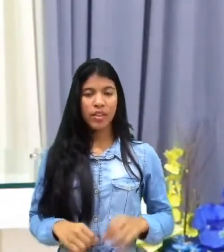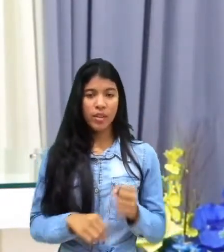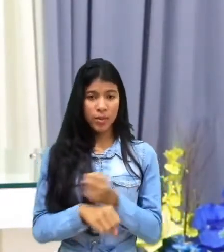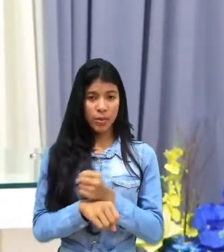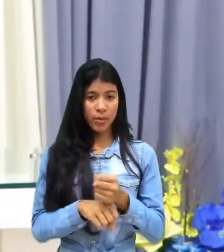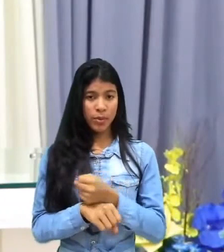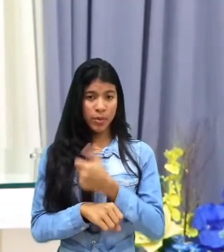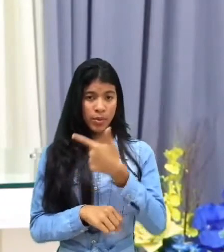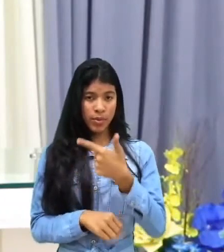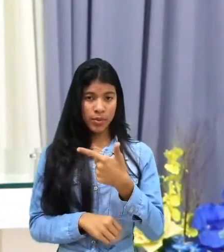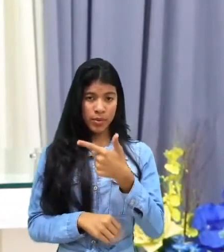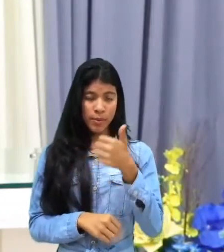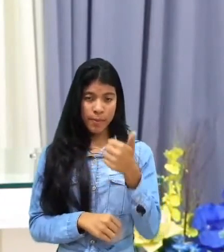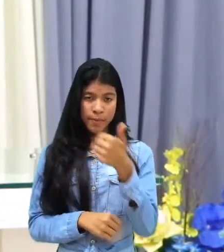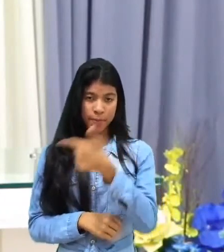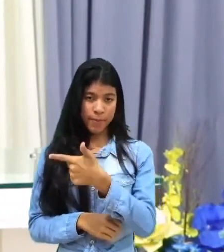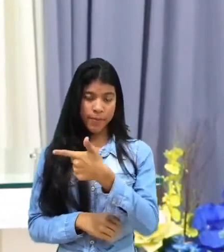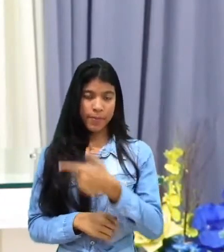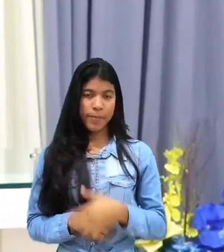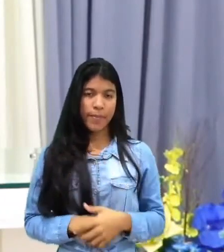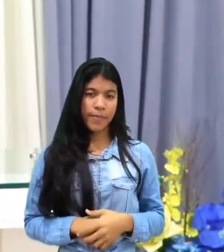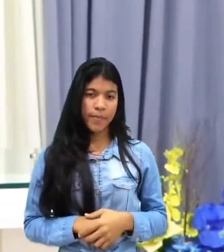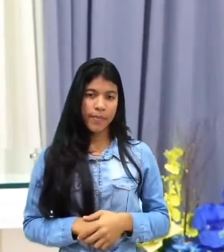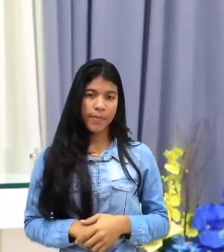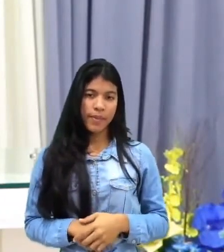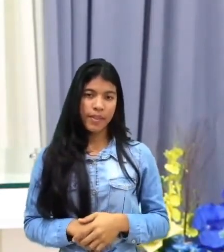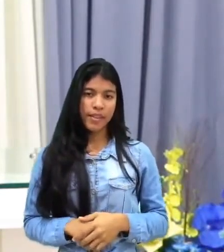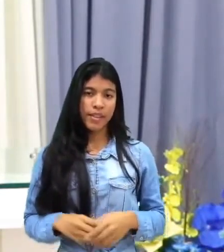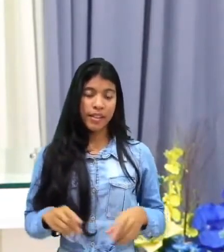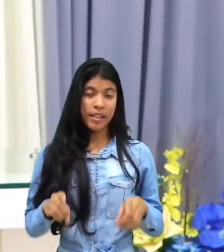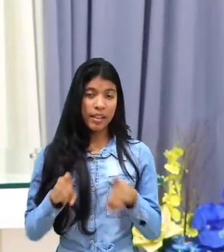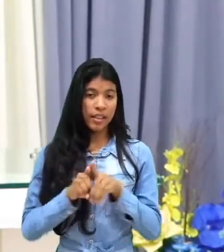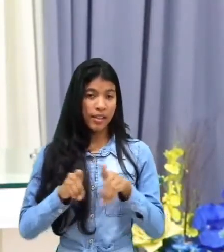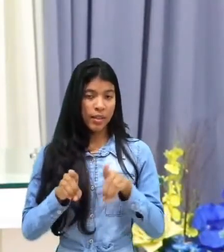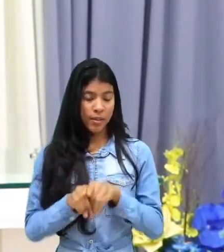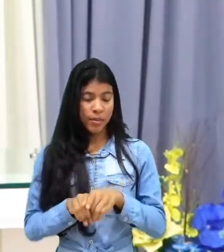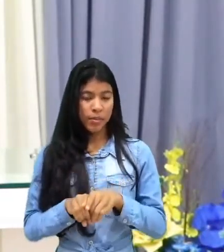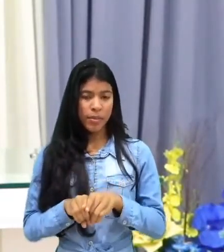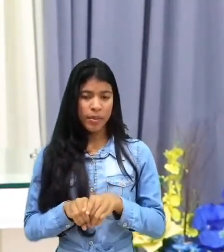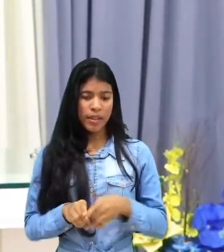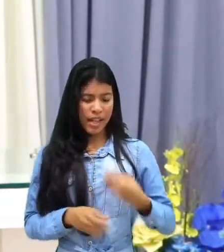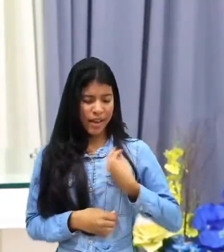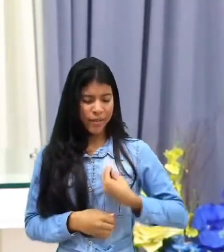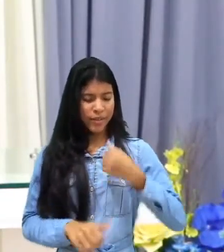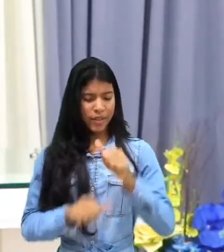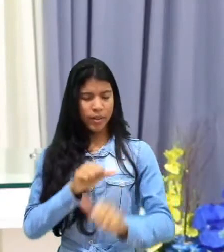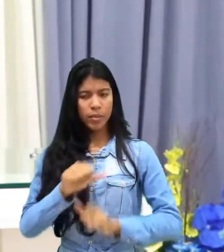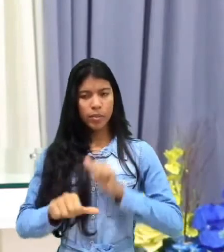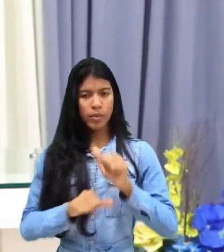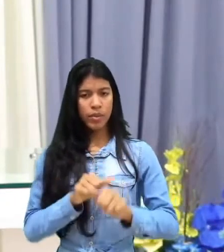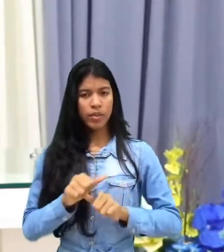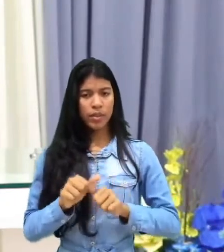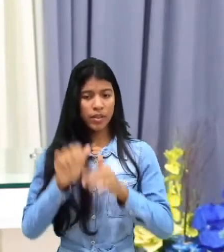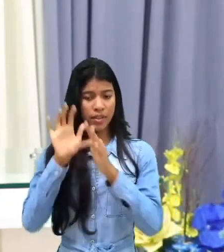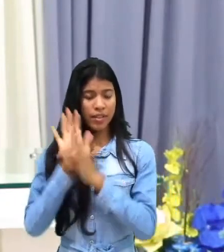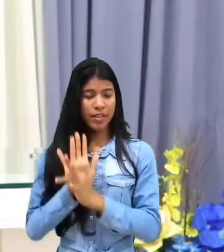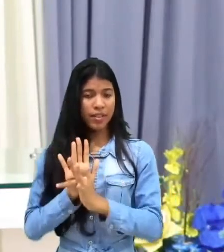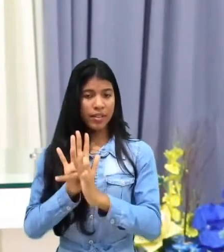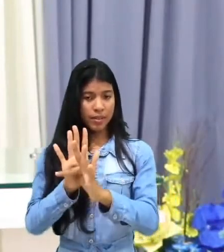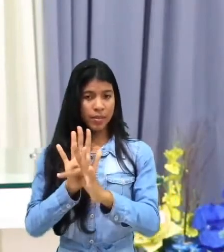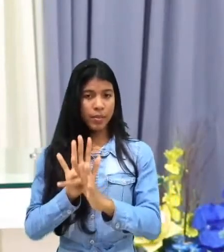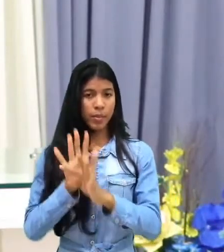pessoas, vidas, estão sendo ainda transformadas, mudadas através do testemunho destas